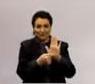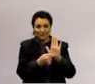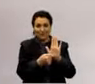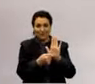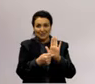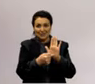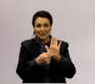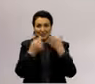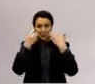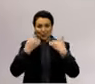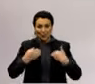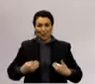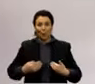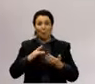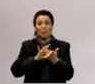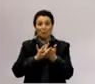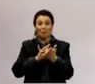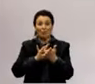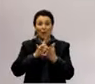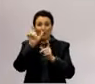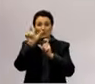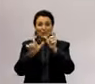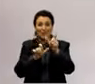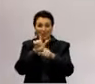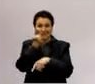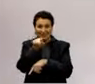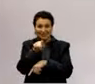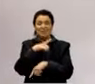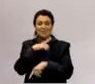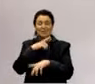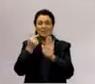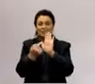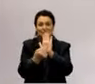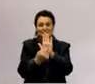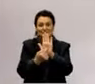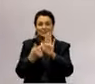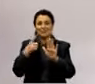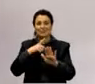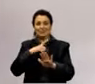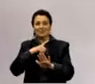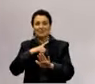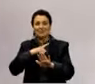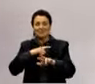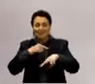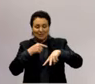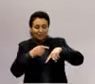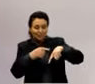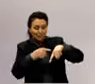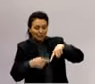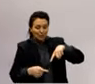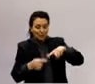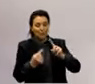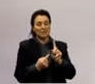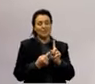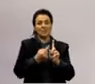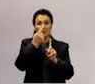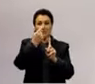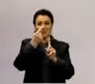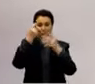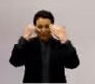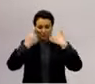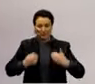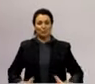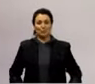ramificações, né, que se estendem até as extremidades do corpo, né, os membros inferiores e superiores,